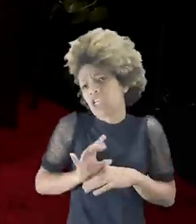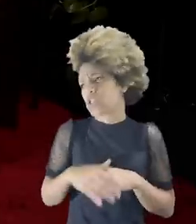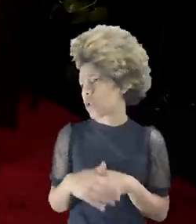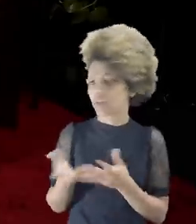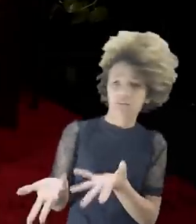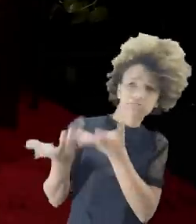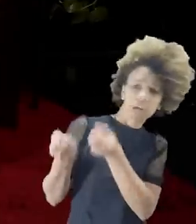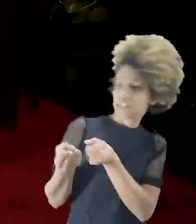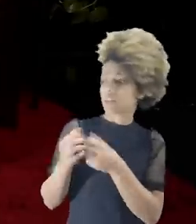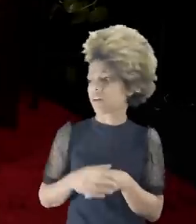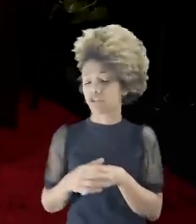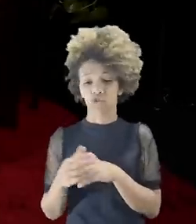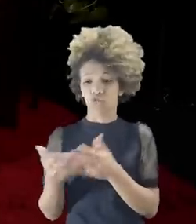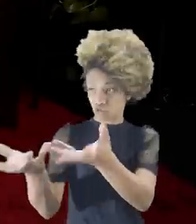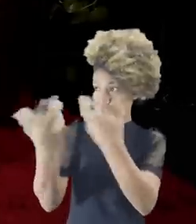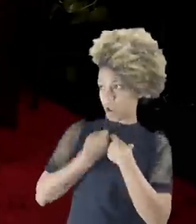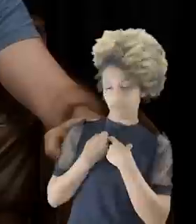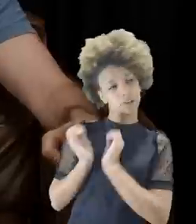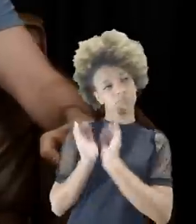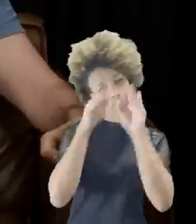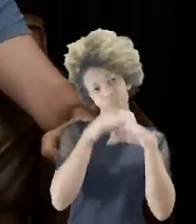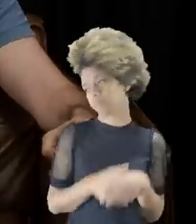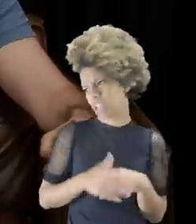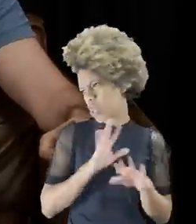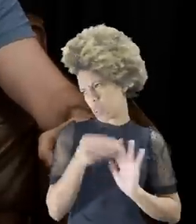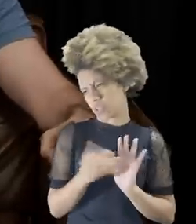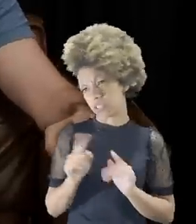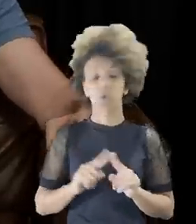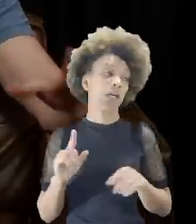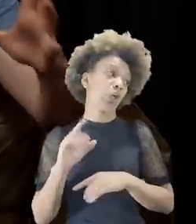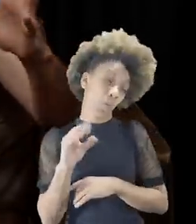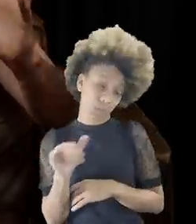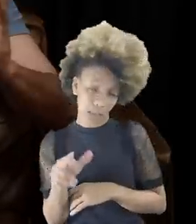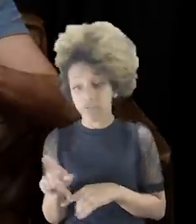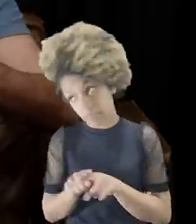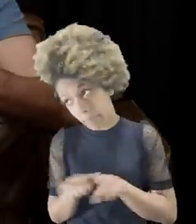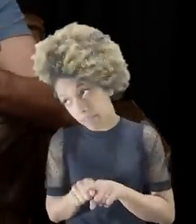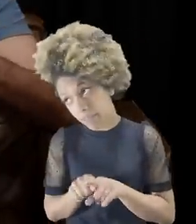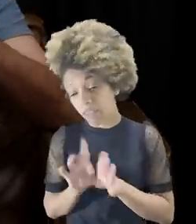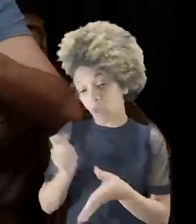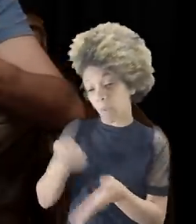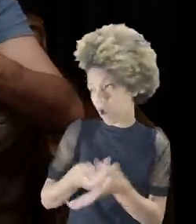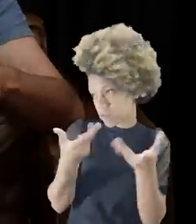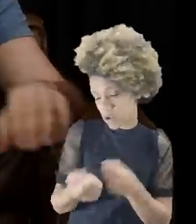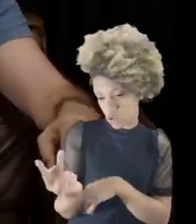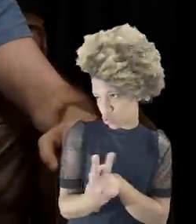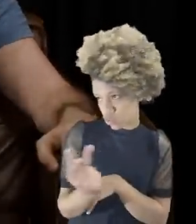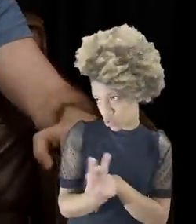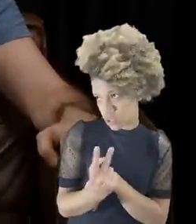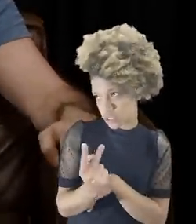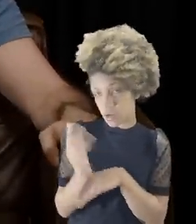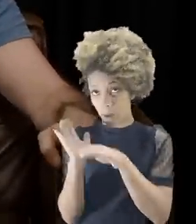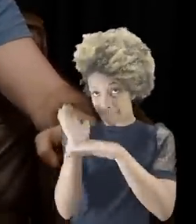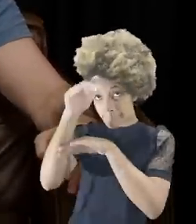vinha na mão faz sentido né e o Oscar também né então o time comprou a ideia deles serem os caras